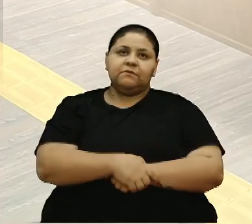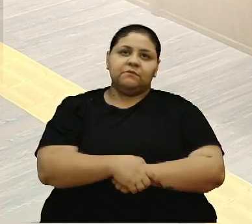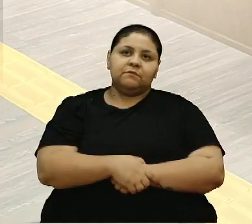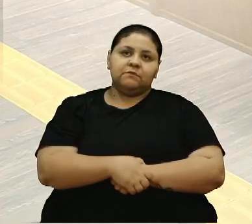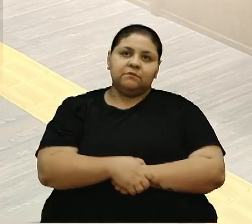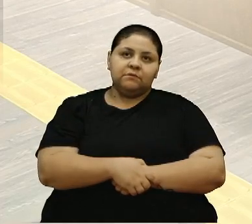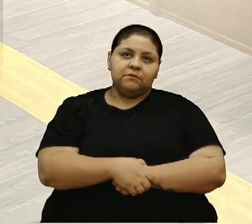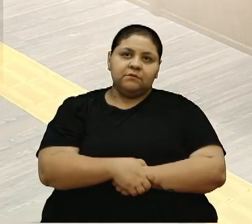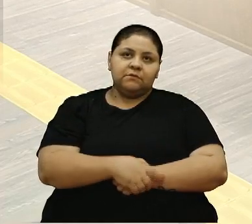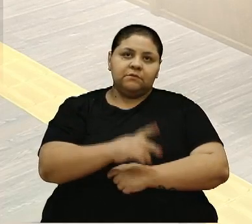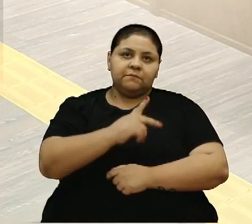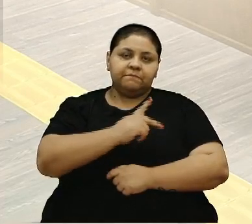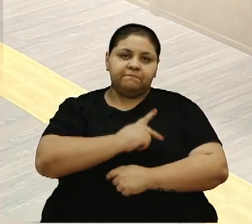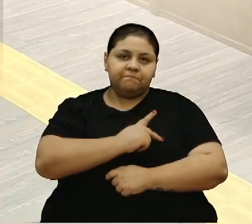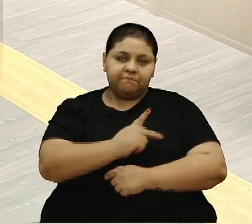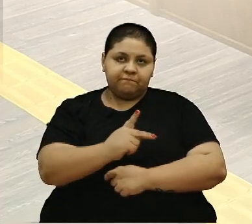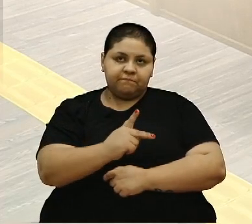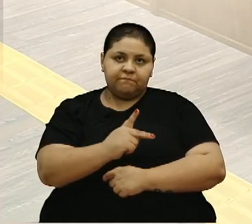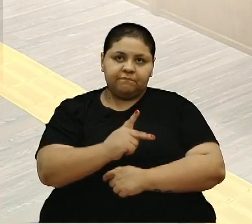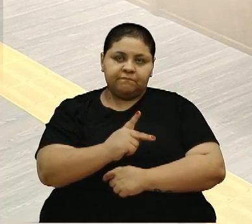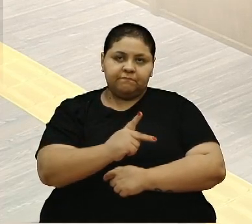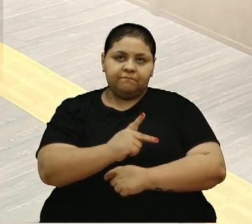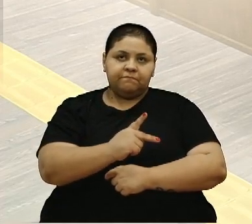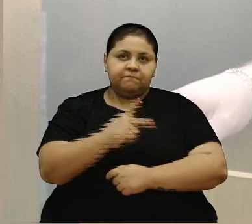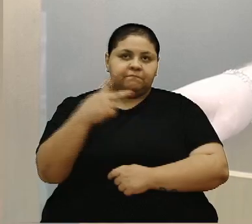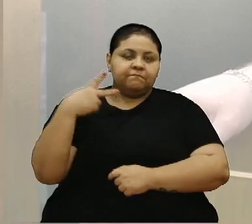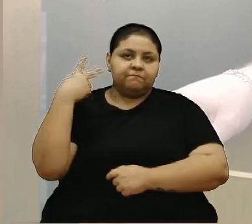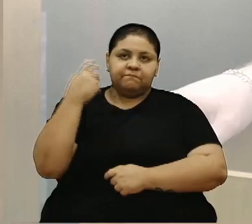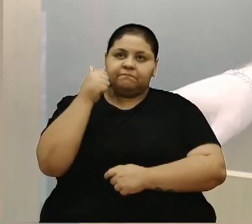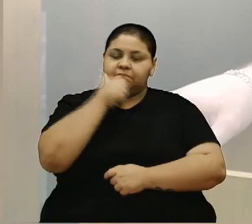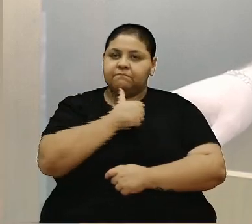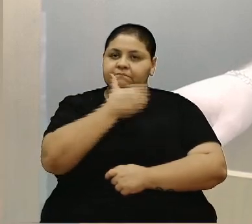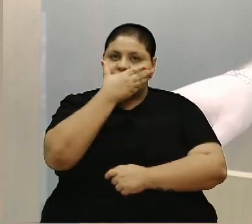Senhor presidente, senhoras e senhores vereadores,